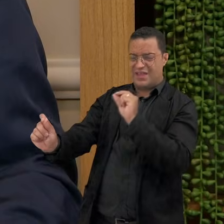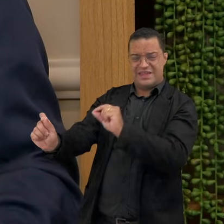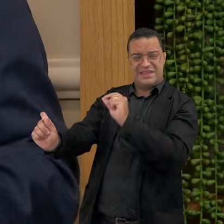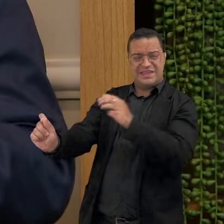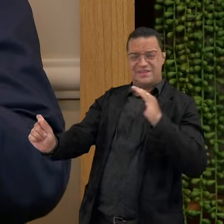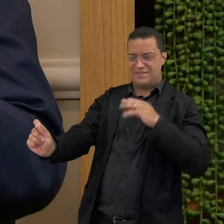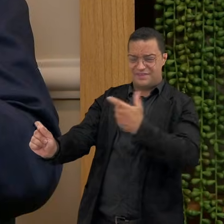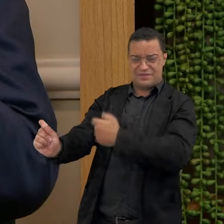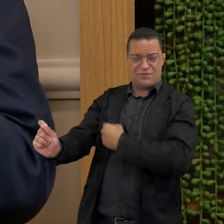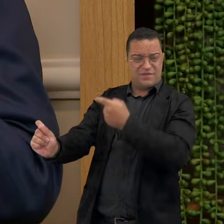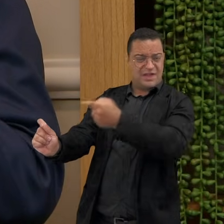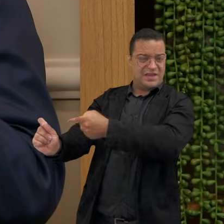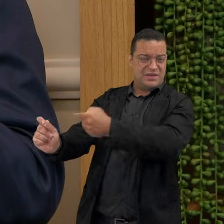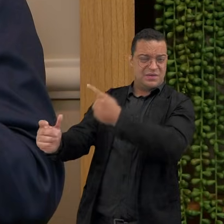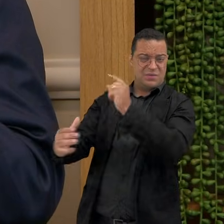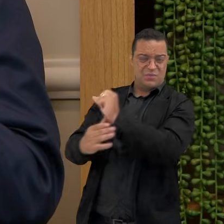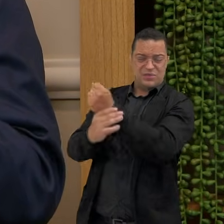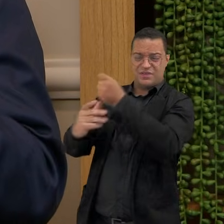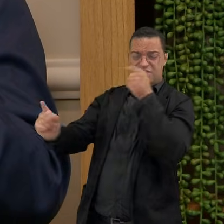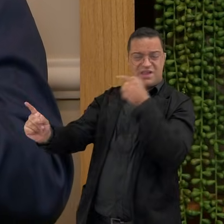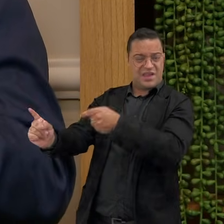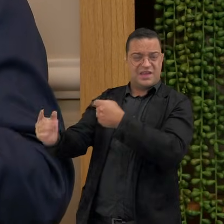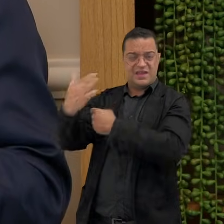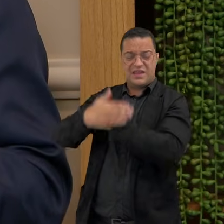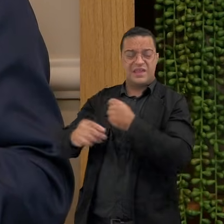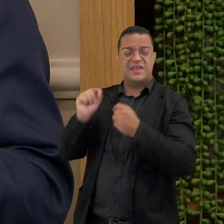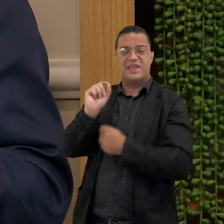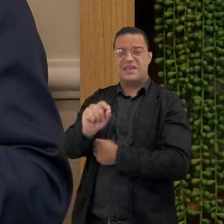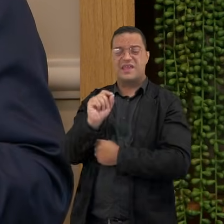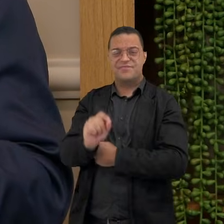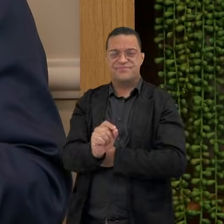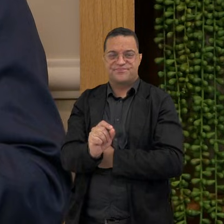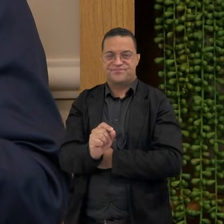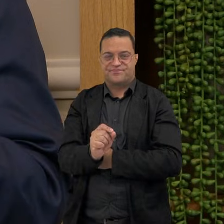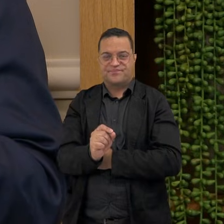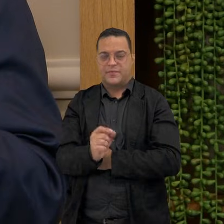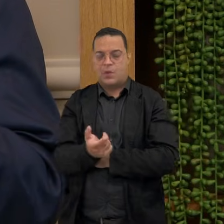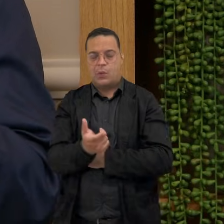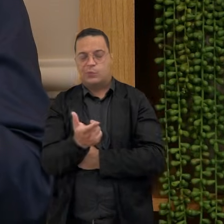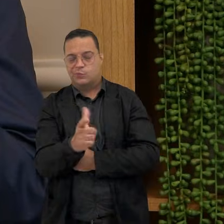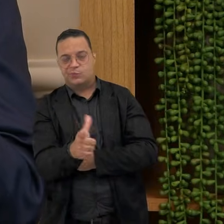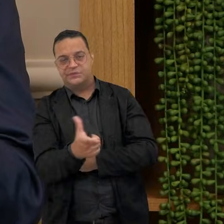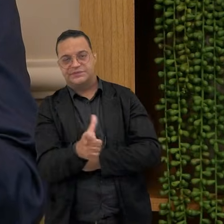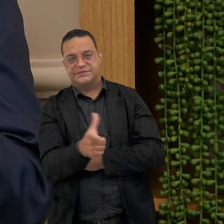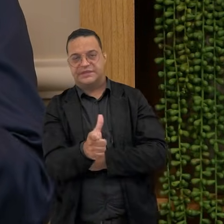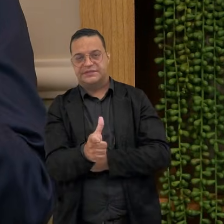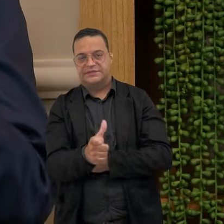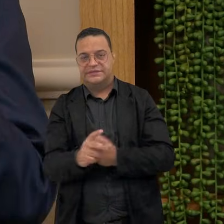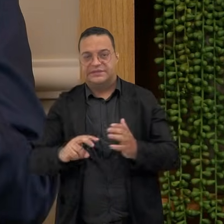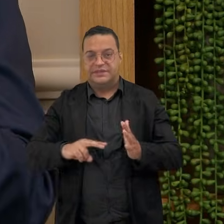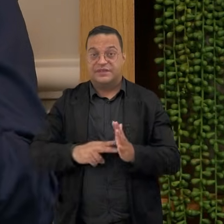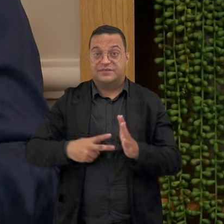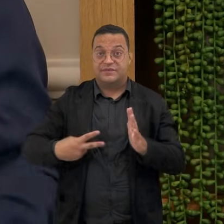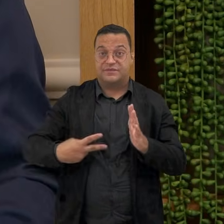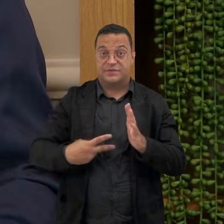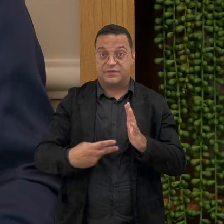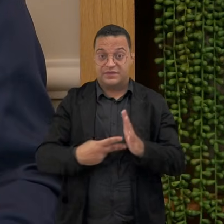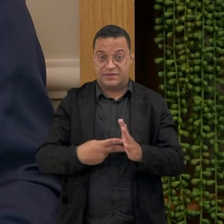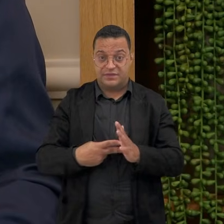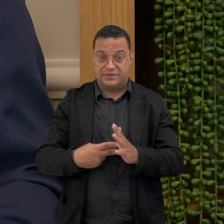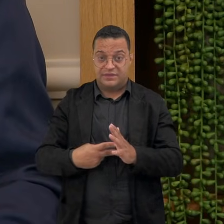período todo, mas havia uma profecia debaixo da misericórdia de Deus que Israel seria renovado, iria brotar